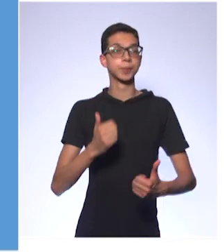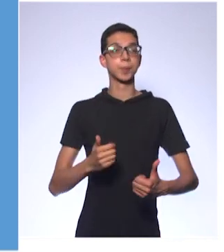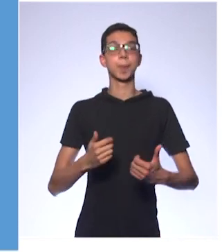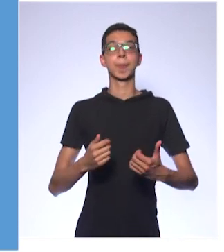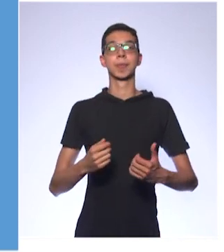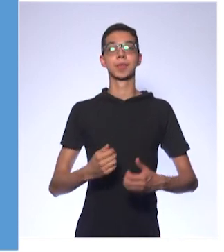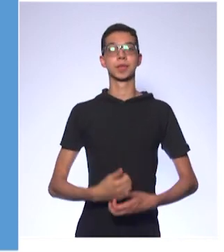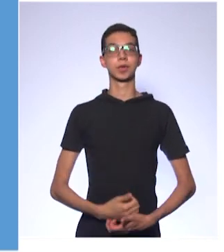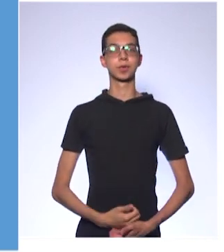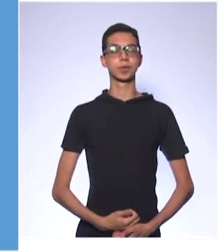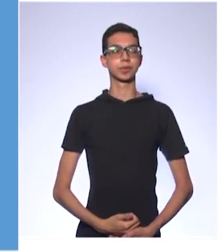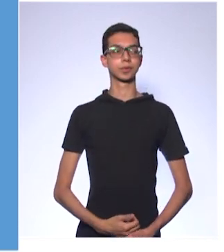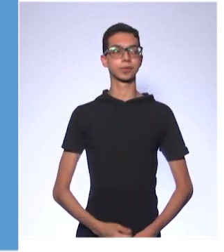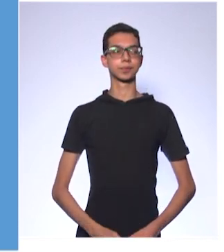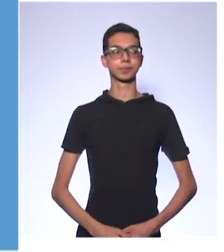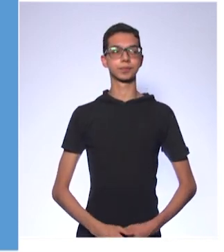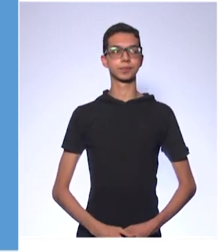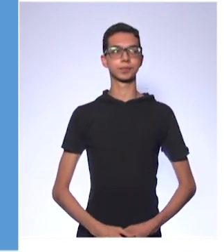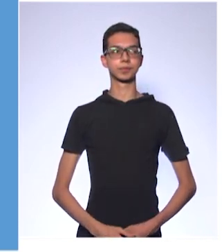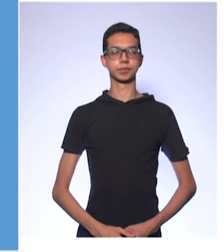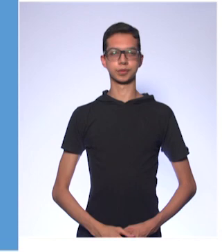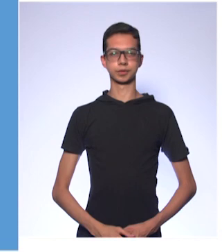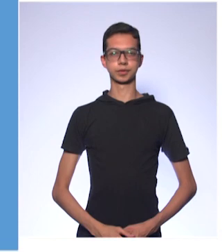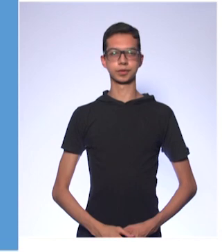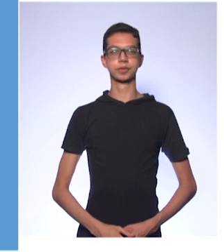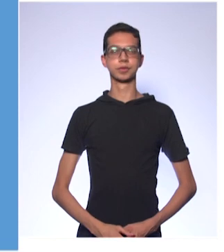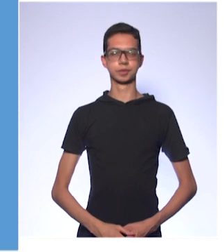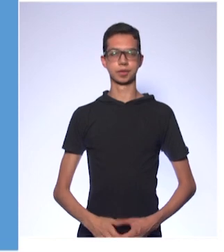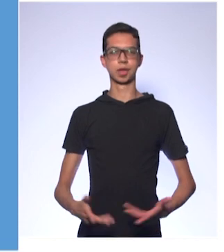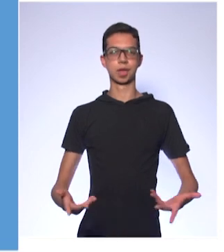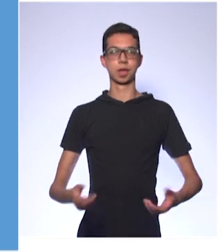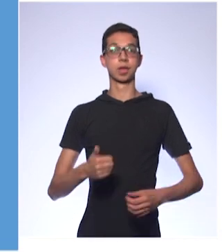Vino tinto, la camarada. Seguindo.